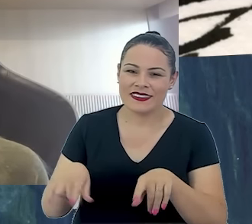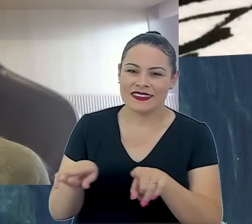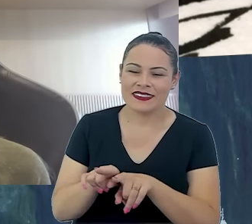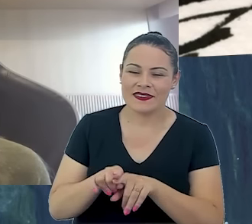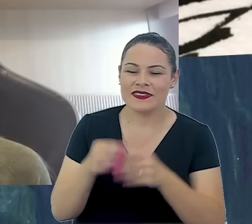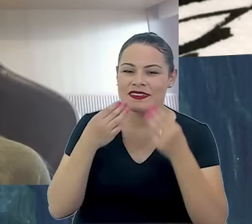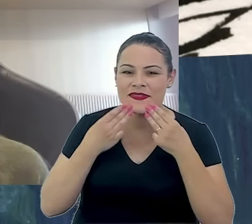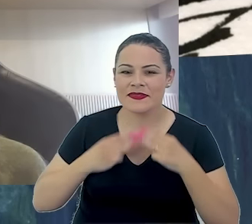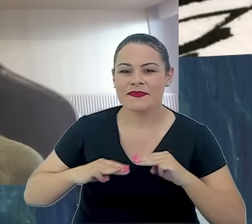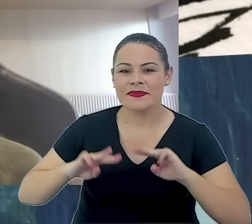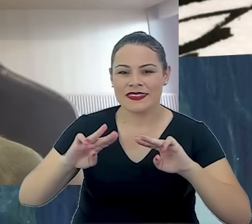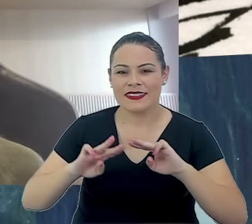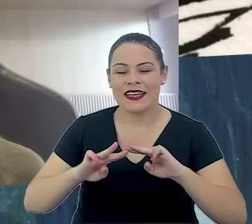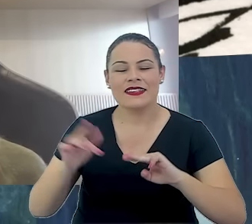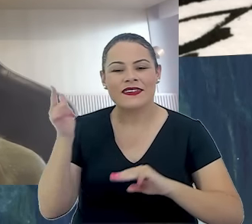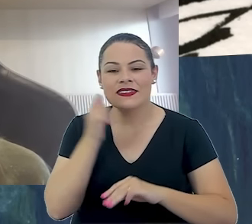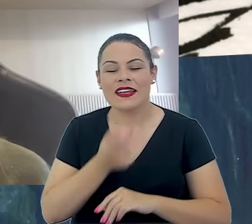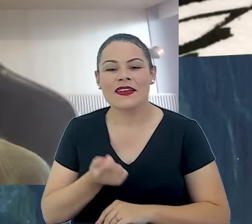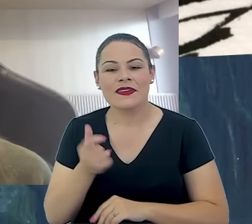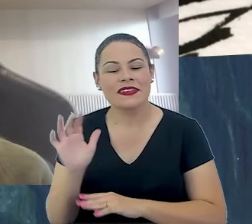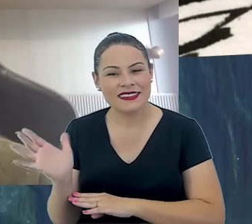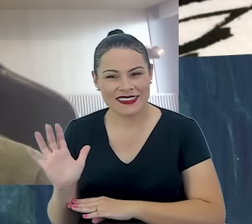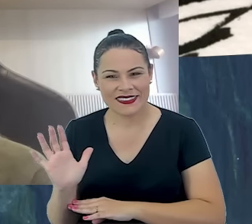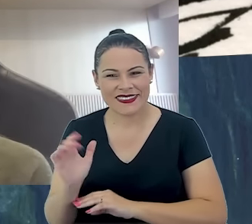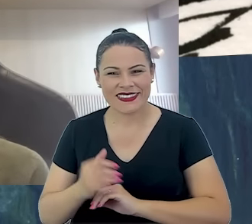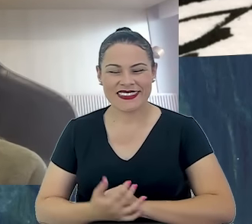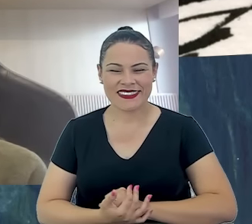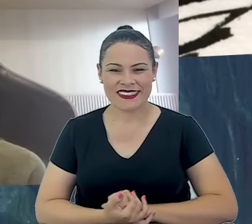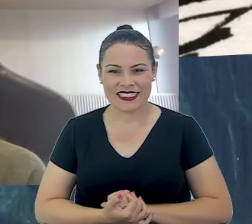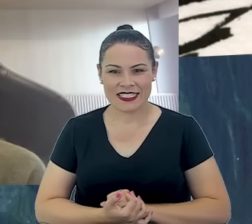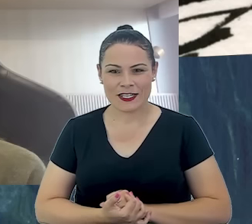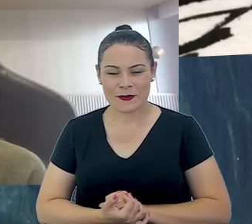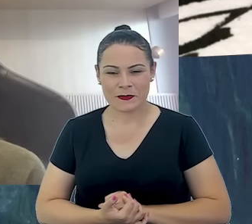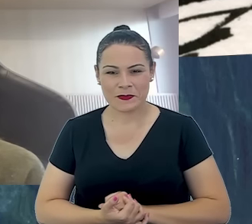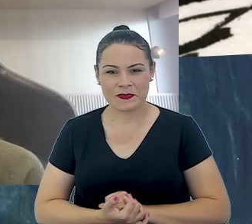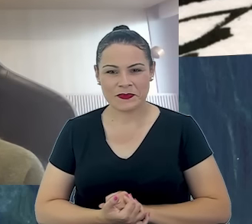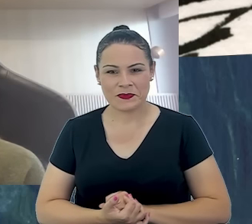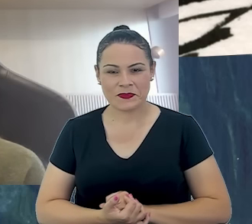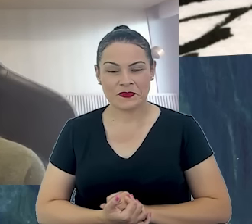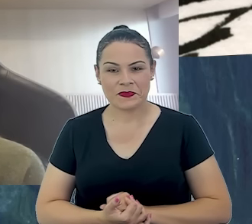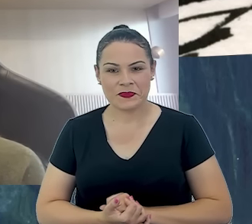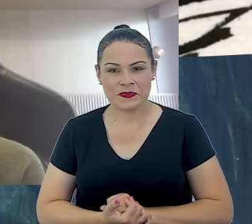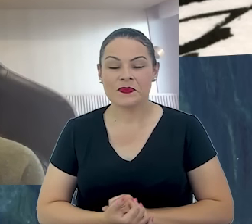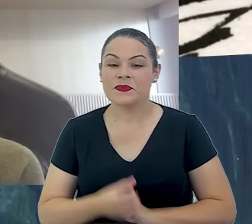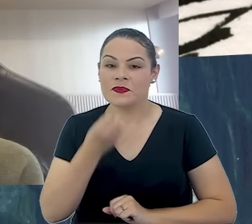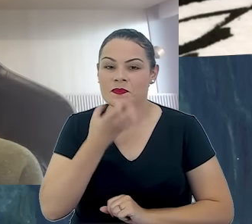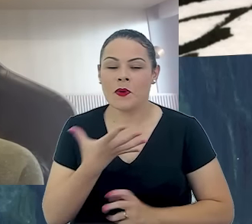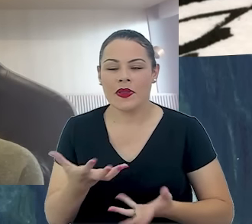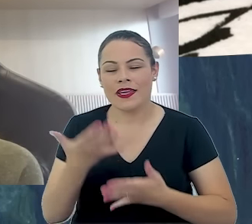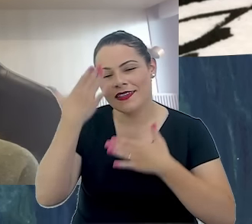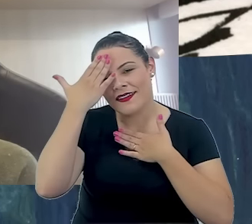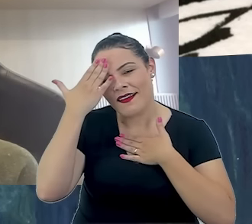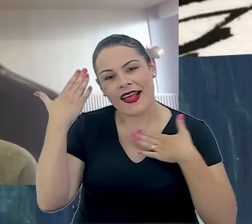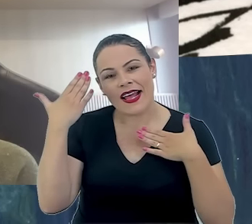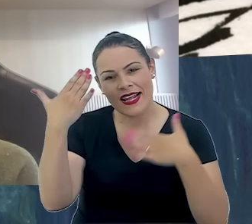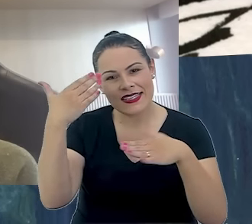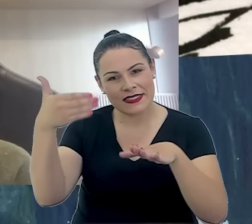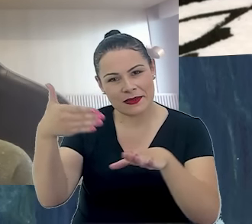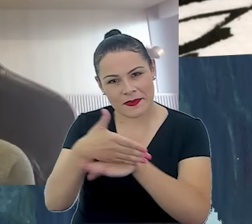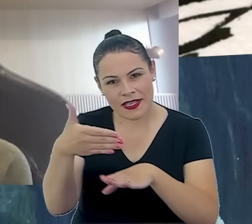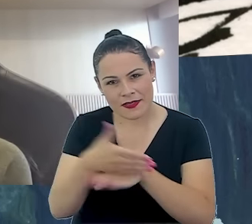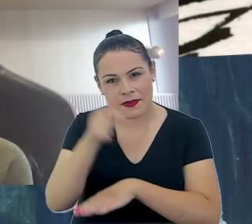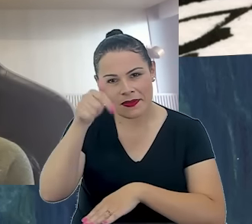finais aí e já se despedindo Eh ó primeiro agradeço a